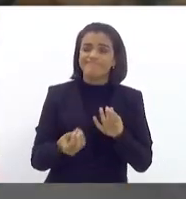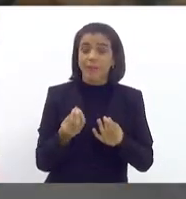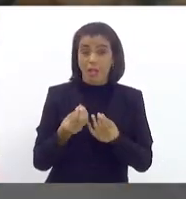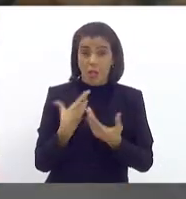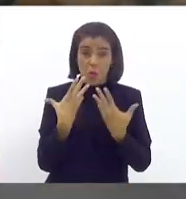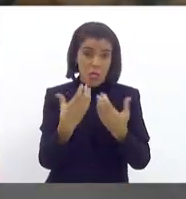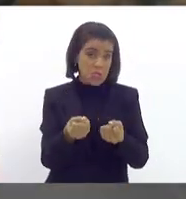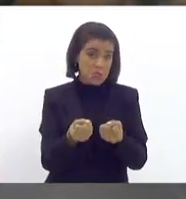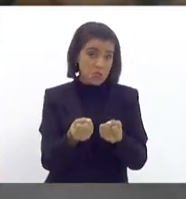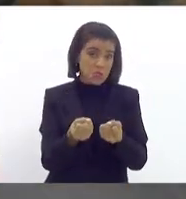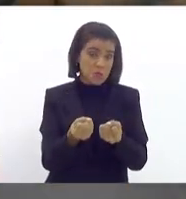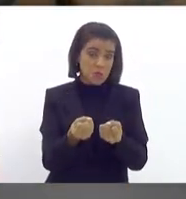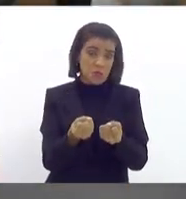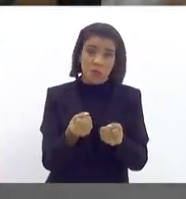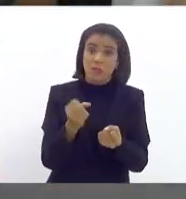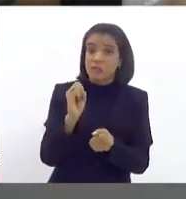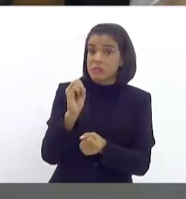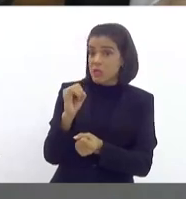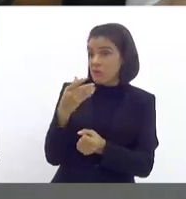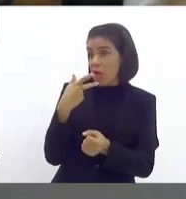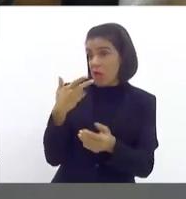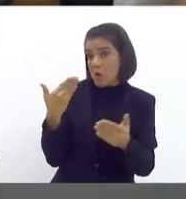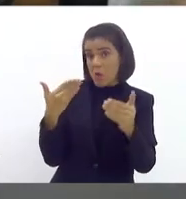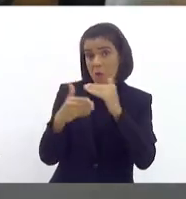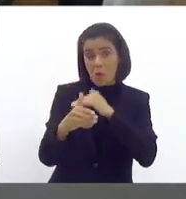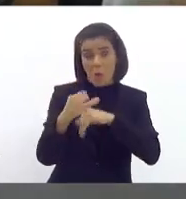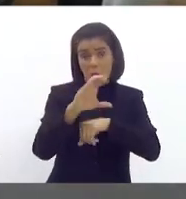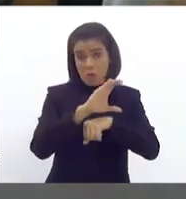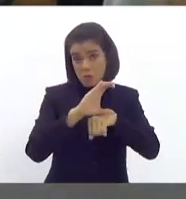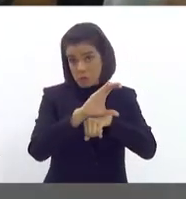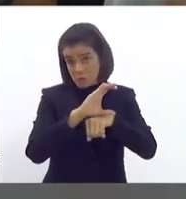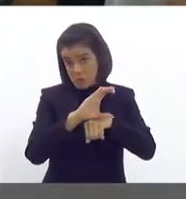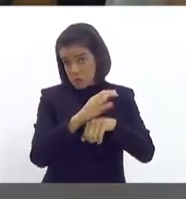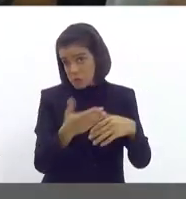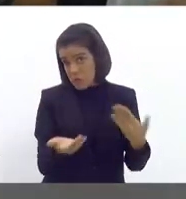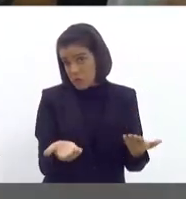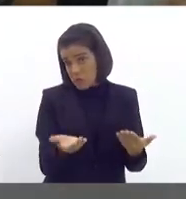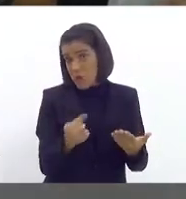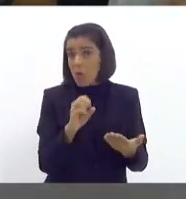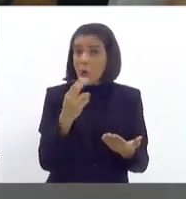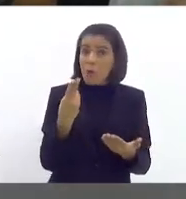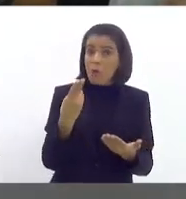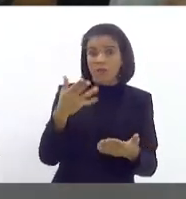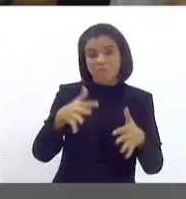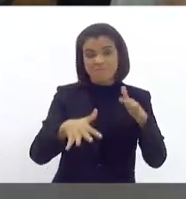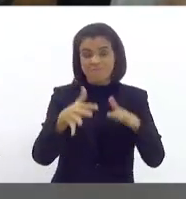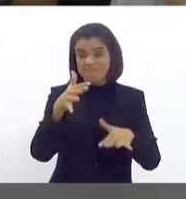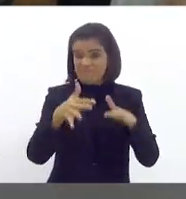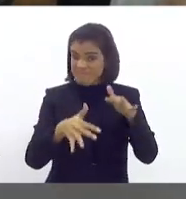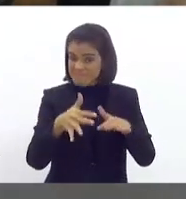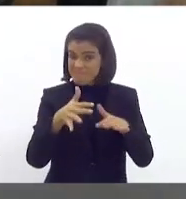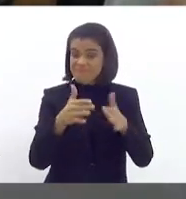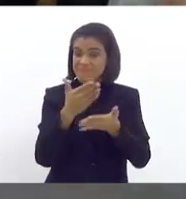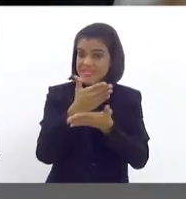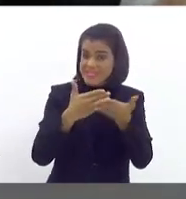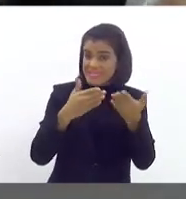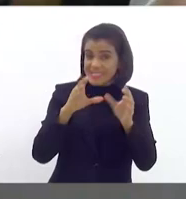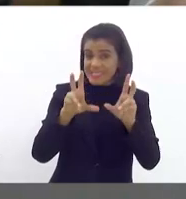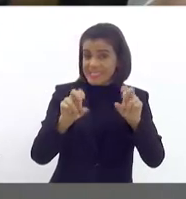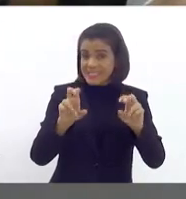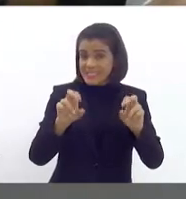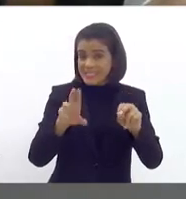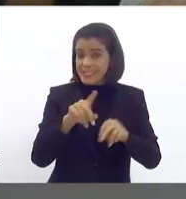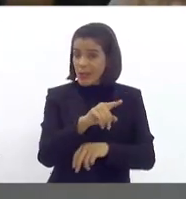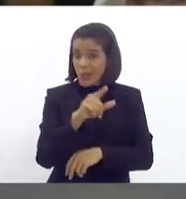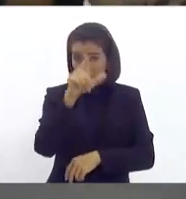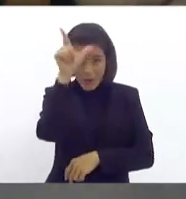duas. Bem, ou dizer que é inconstitucional pelas razões do Dr. Serginho e pela razoabilidade do Luiz Paulo, ou